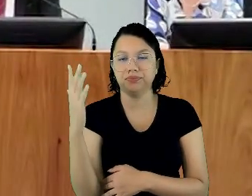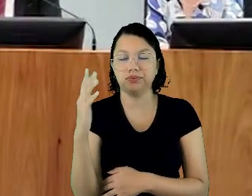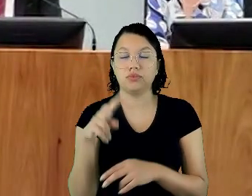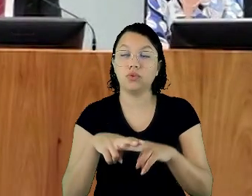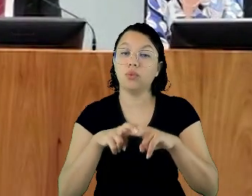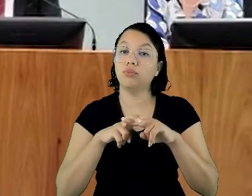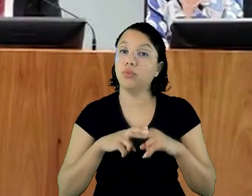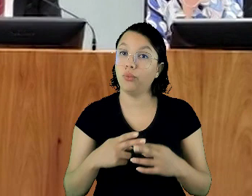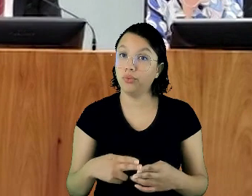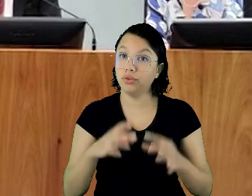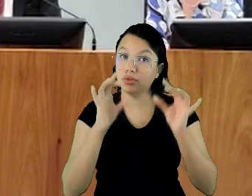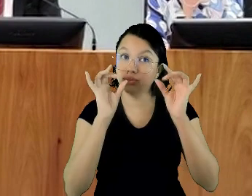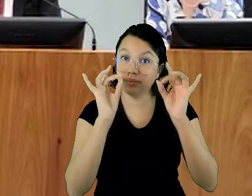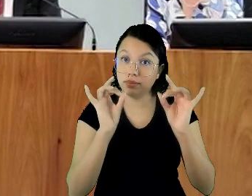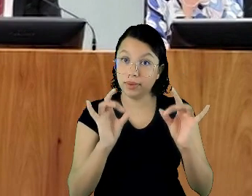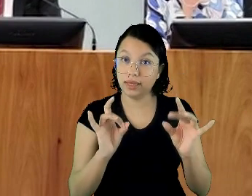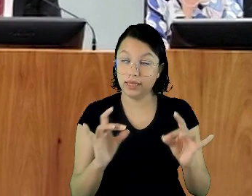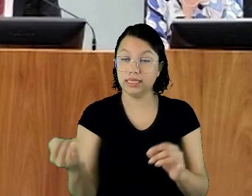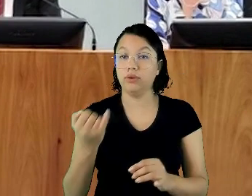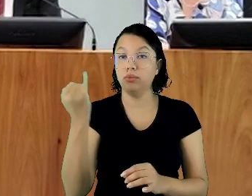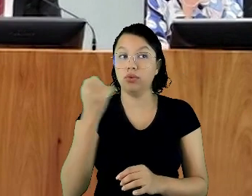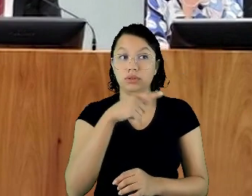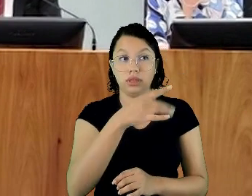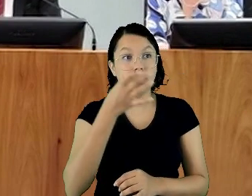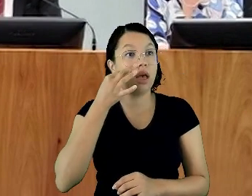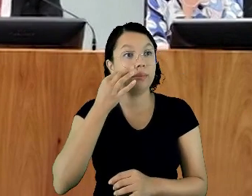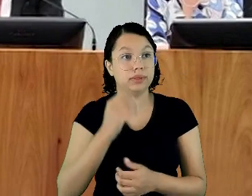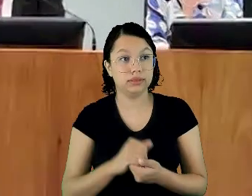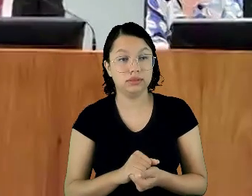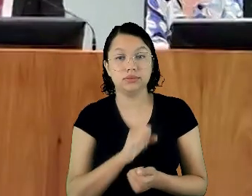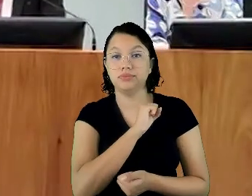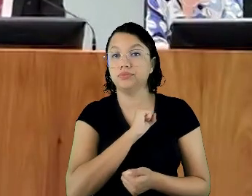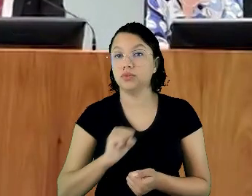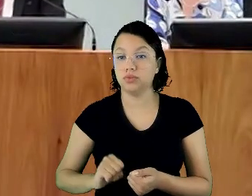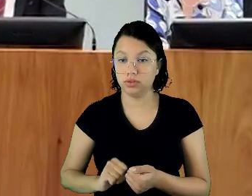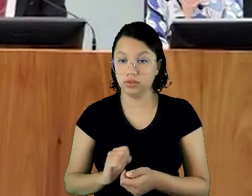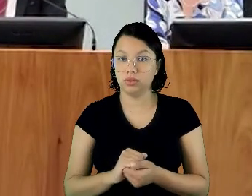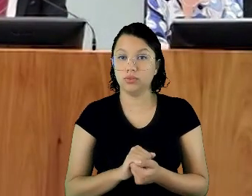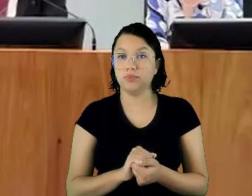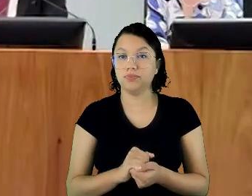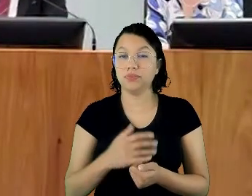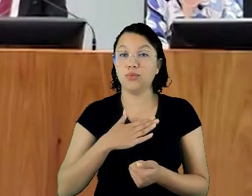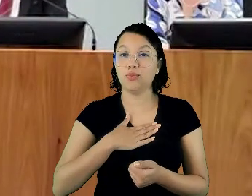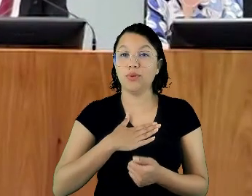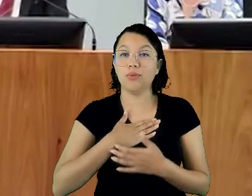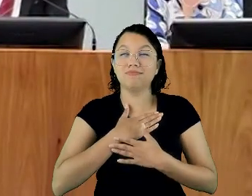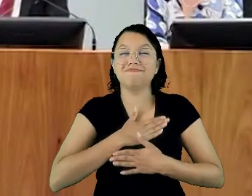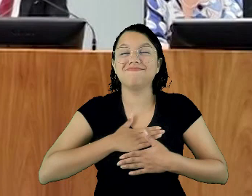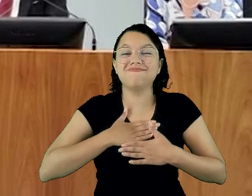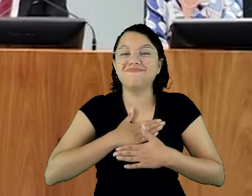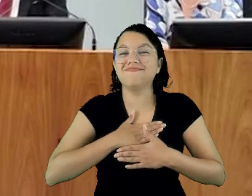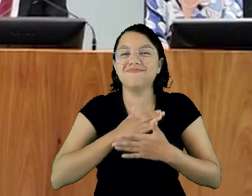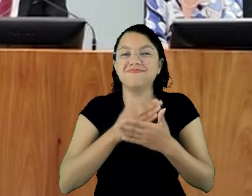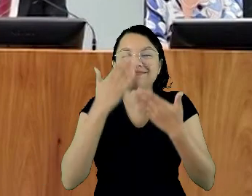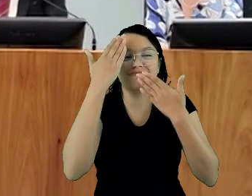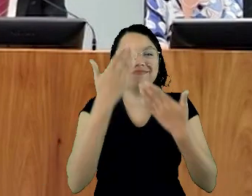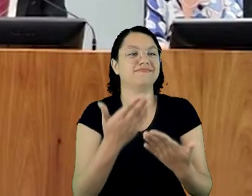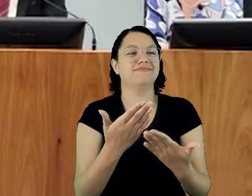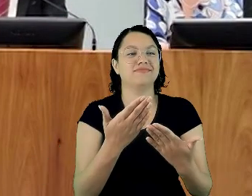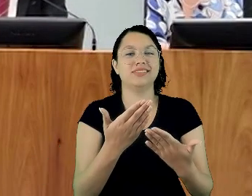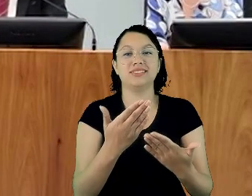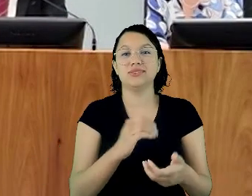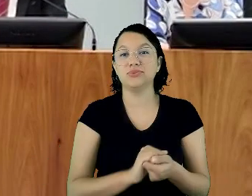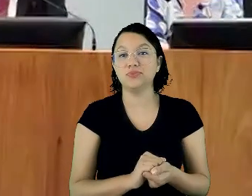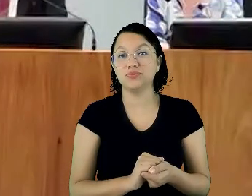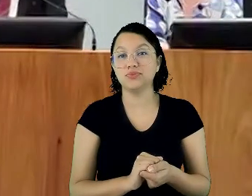a importância da presença do senador aqui e os meus sinceros agradecimentos por despender o seu tempo